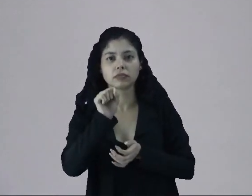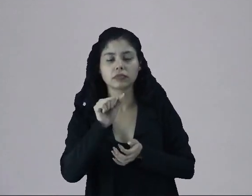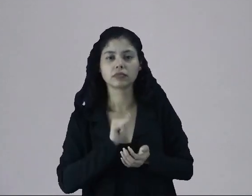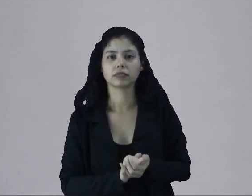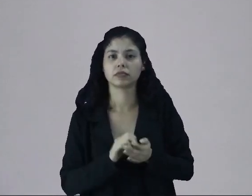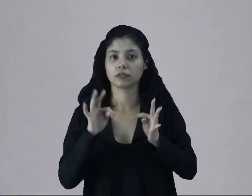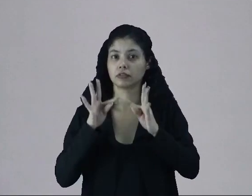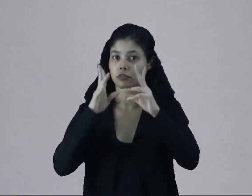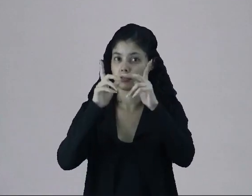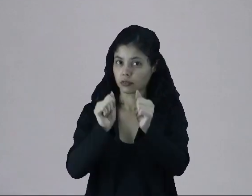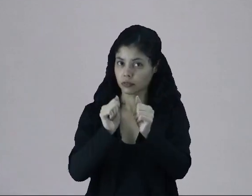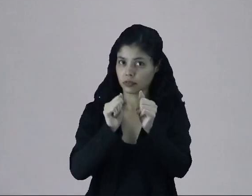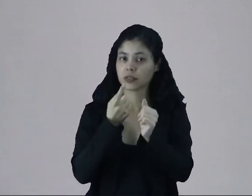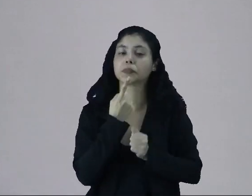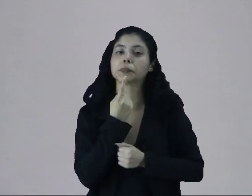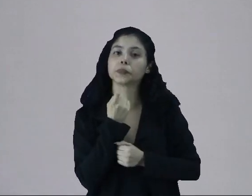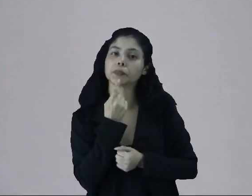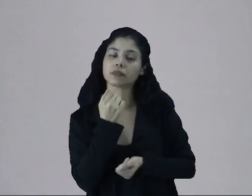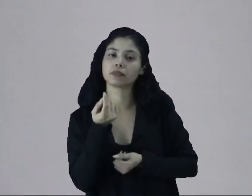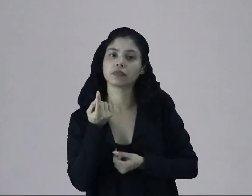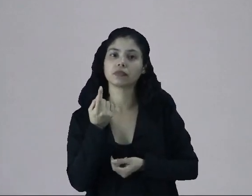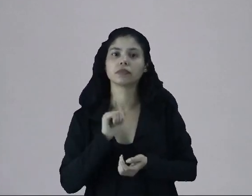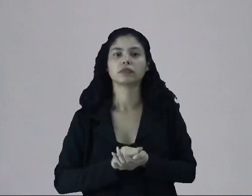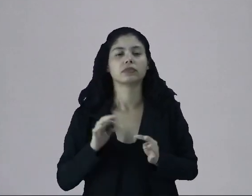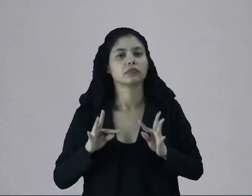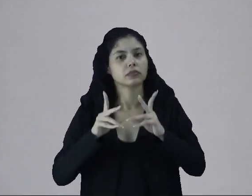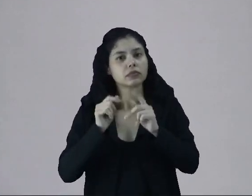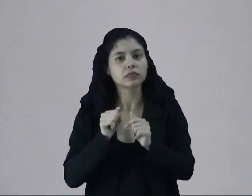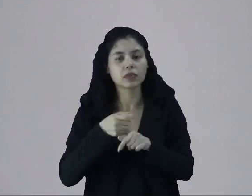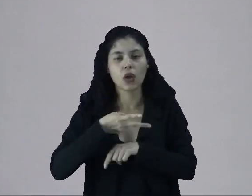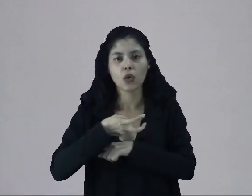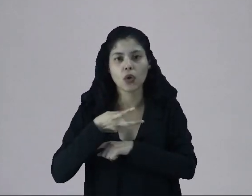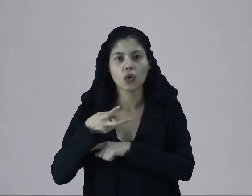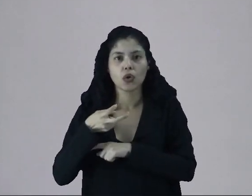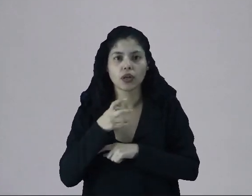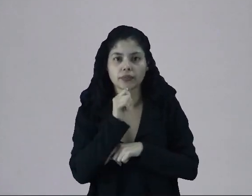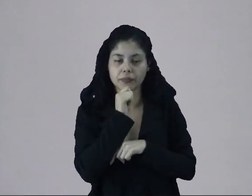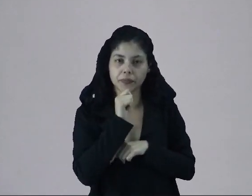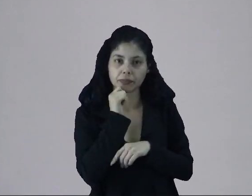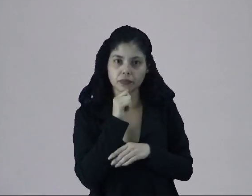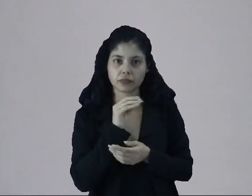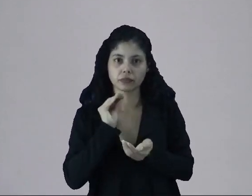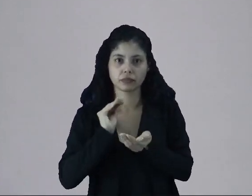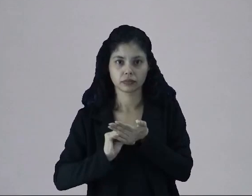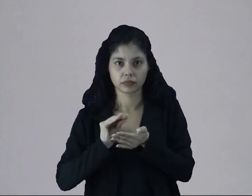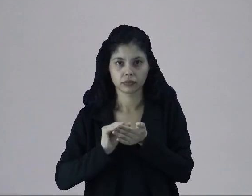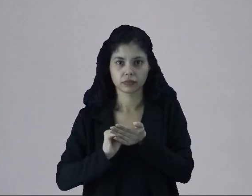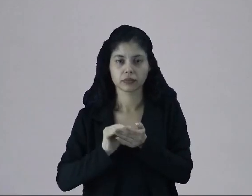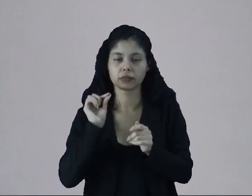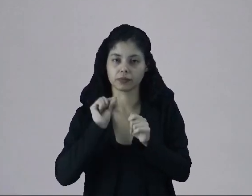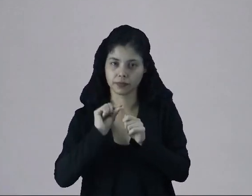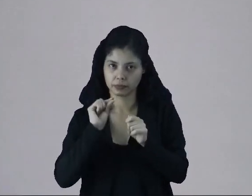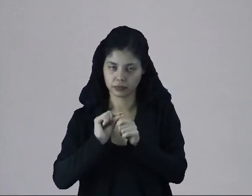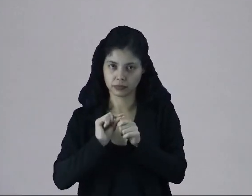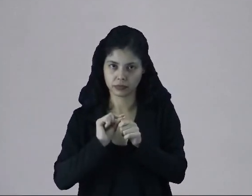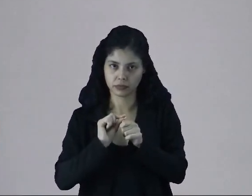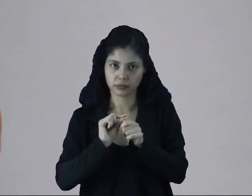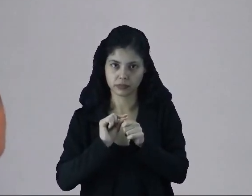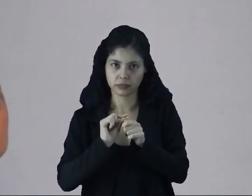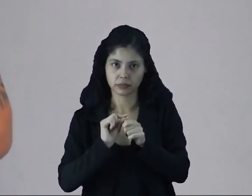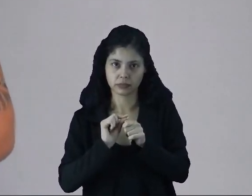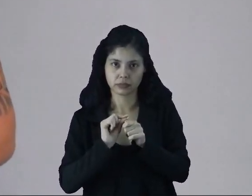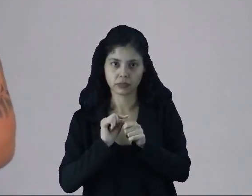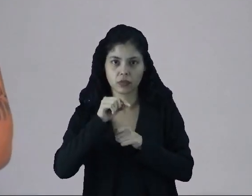então todo o seu sangue passa pelo rim, ali ele é filtrado, os restos metabólicos são formados, você produz